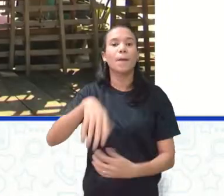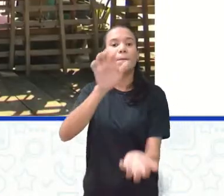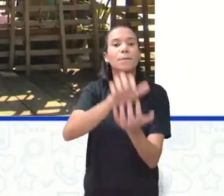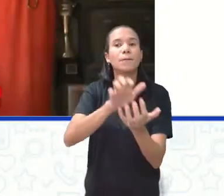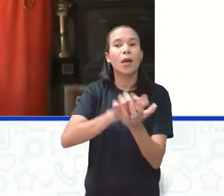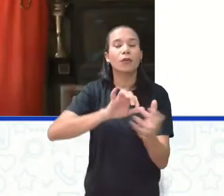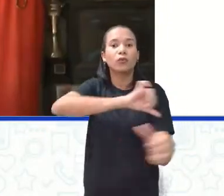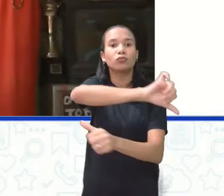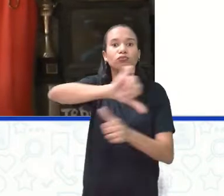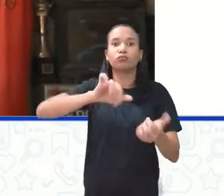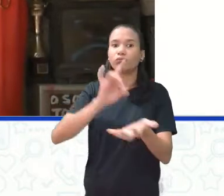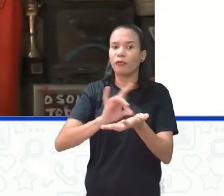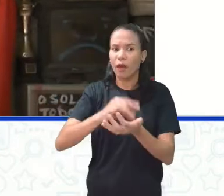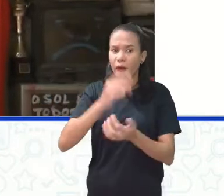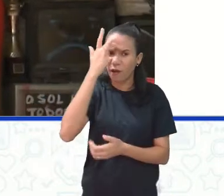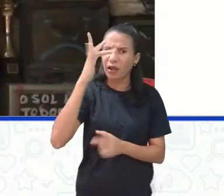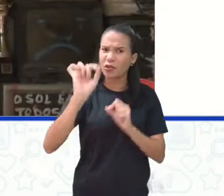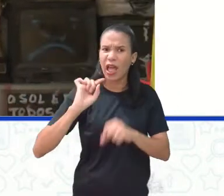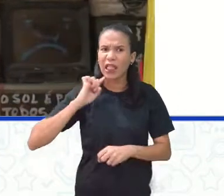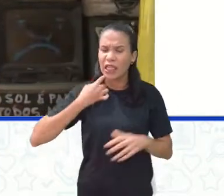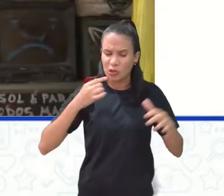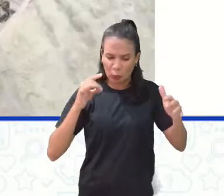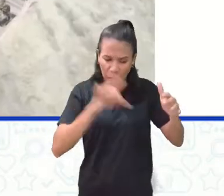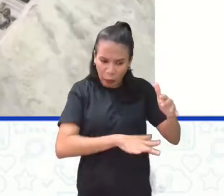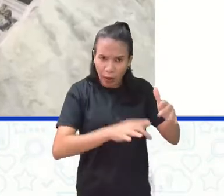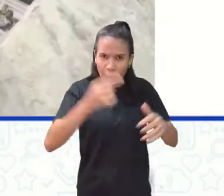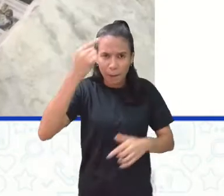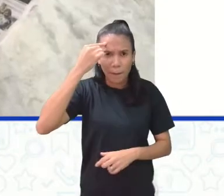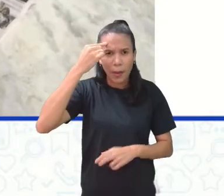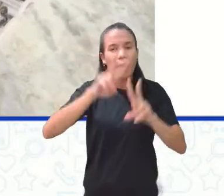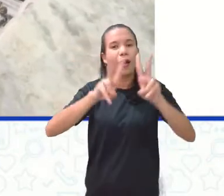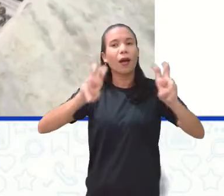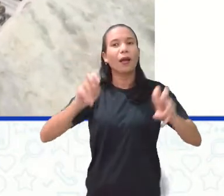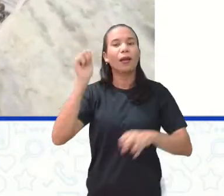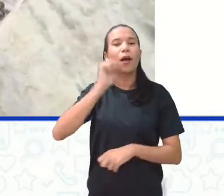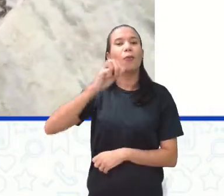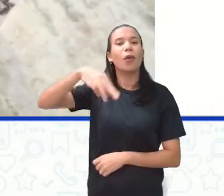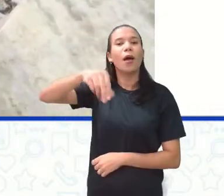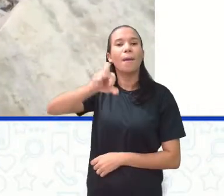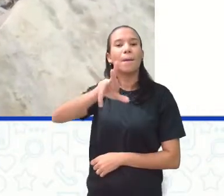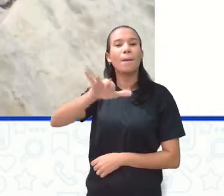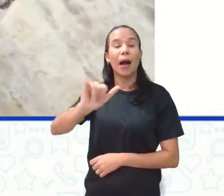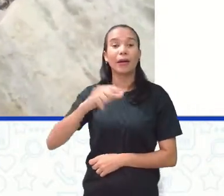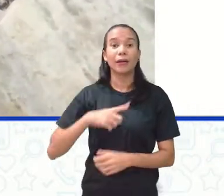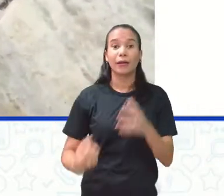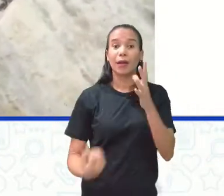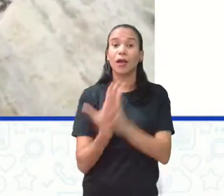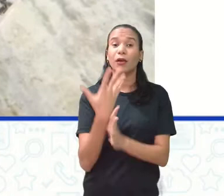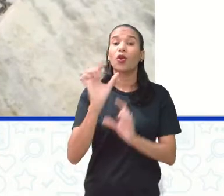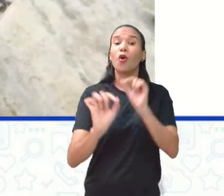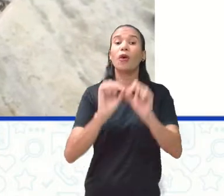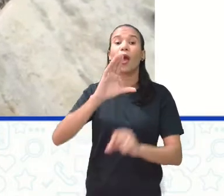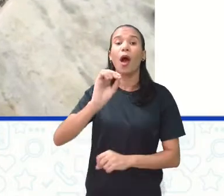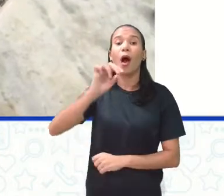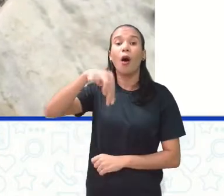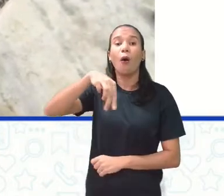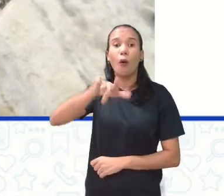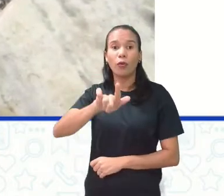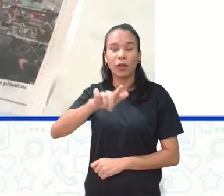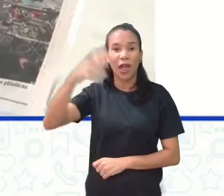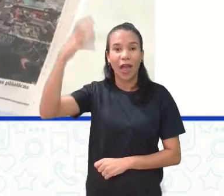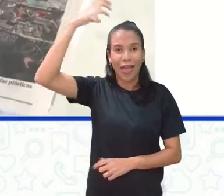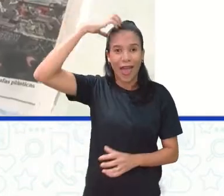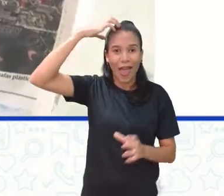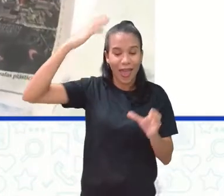torna um alvo fácil para o despejo de lixo. Foi pensando nisso que a Dona Maria do Socorro fundou a ONG Recapibaribe. Com 6 anos